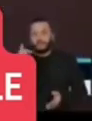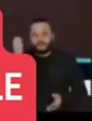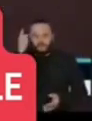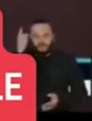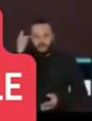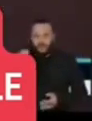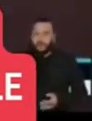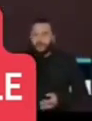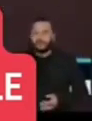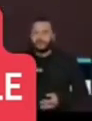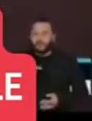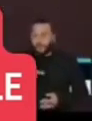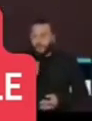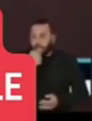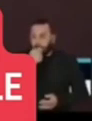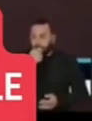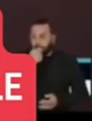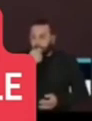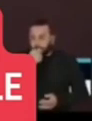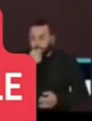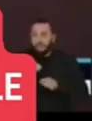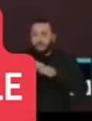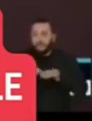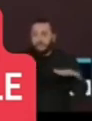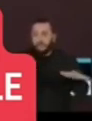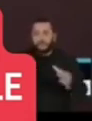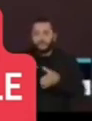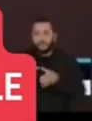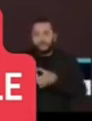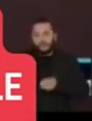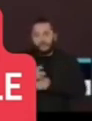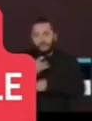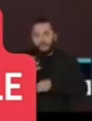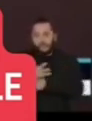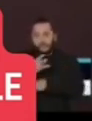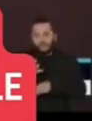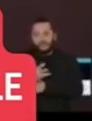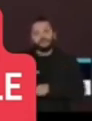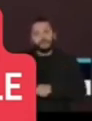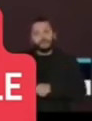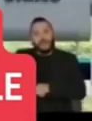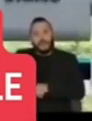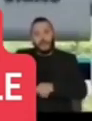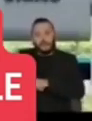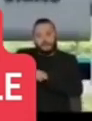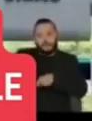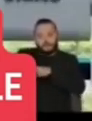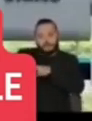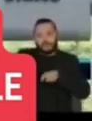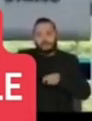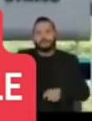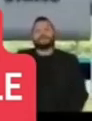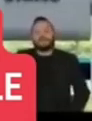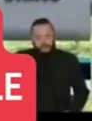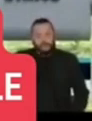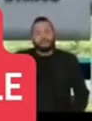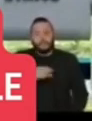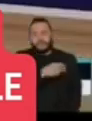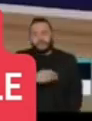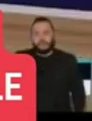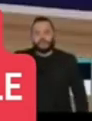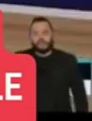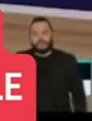gravação enviada por WhatsApp a um grupo de amigos do agronegócio, o ministro Augusto Nardes, do Tribunal de Contas da